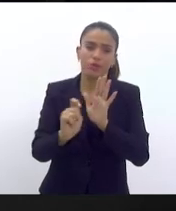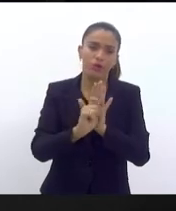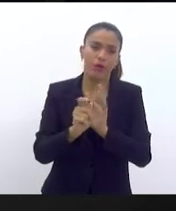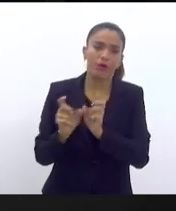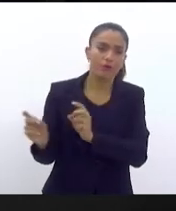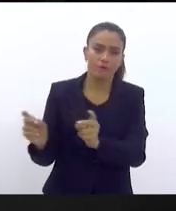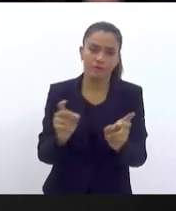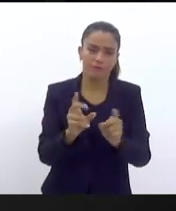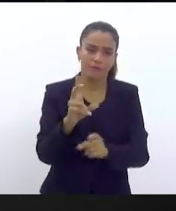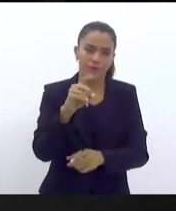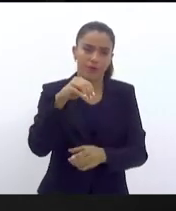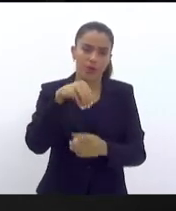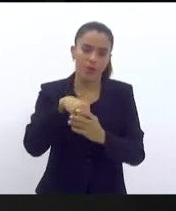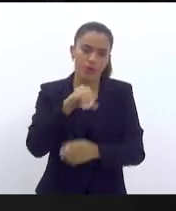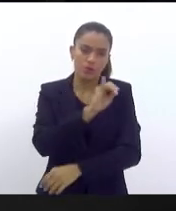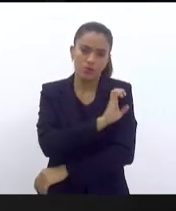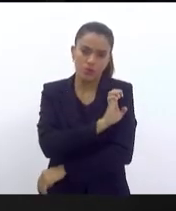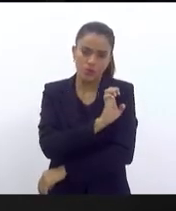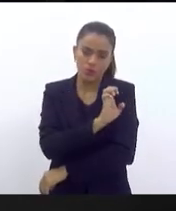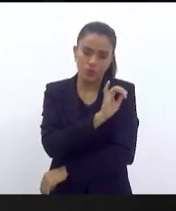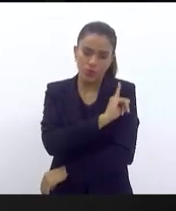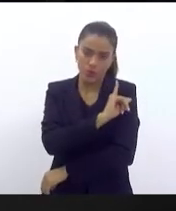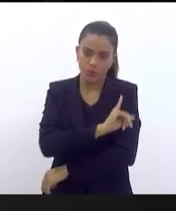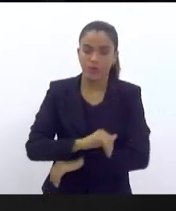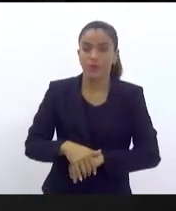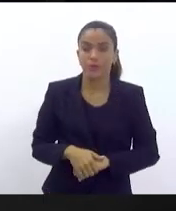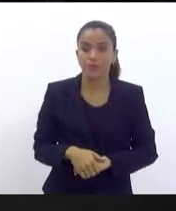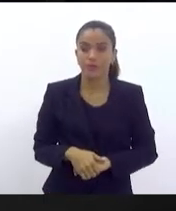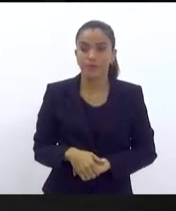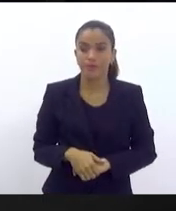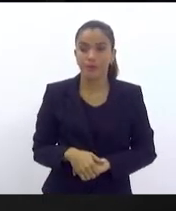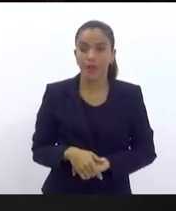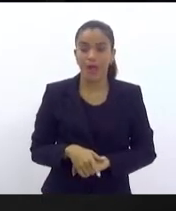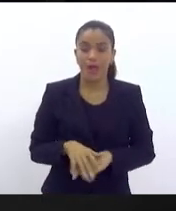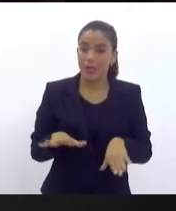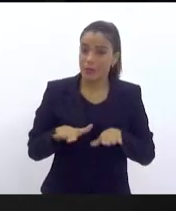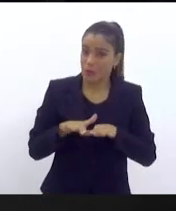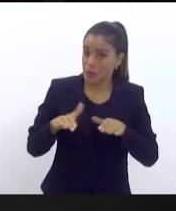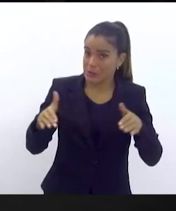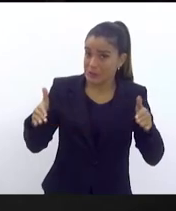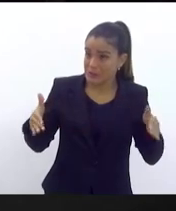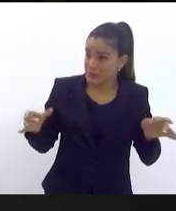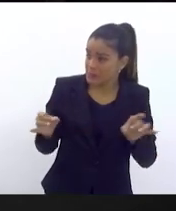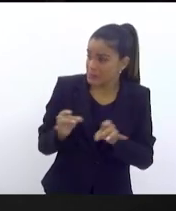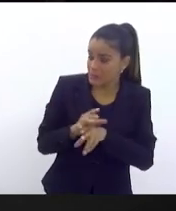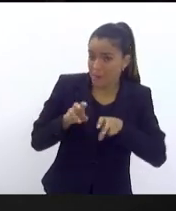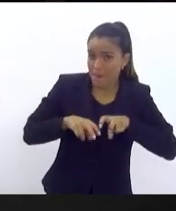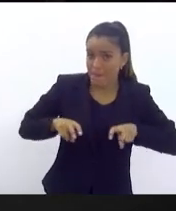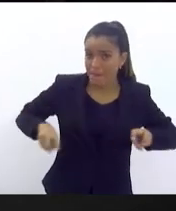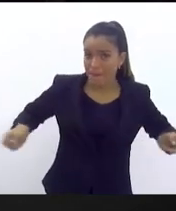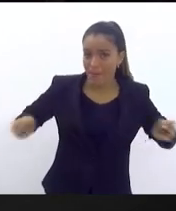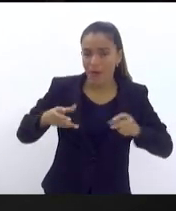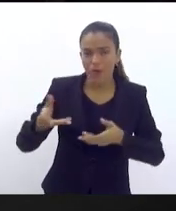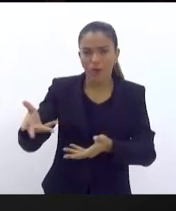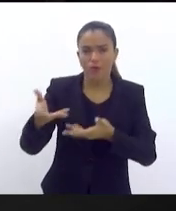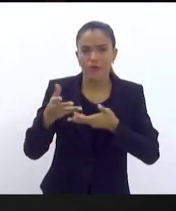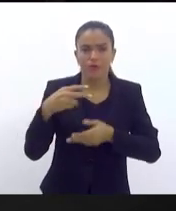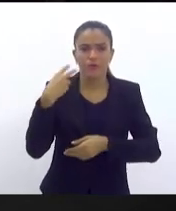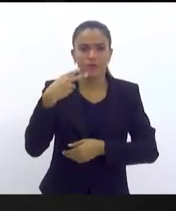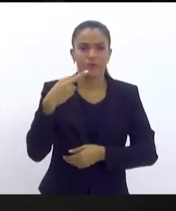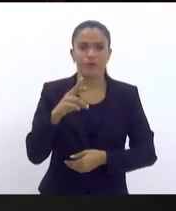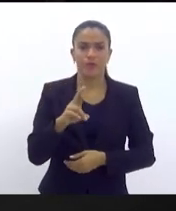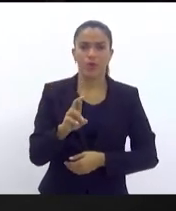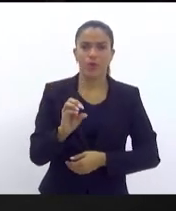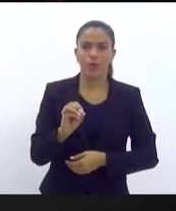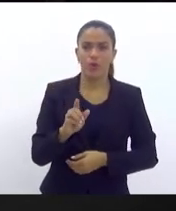na Tribuna mesmo até porque no nosso a nossa mesa está aqui completa mas eu convido é que é o nosso Vereador Rogério